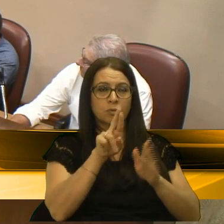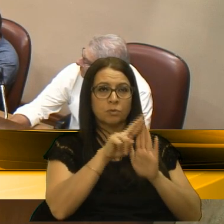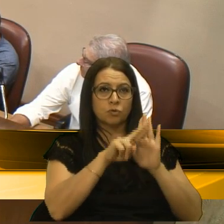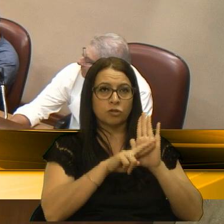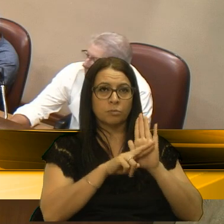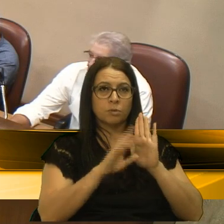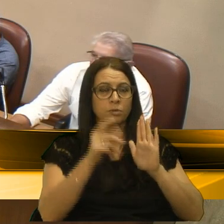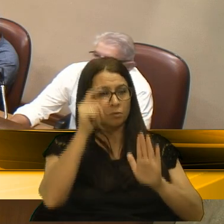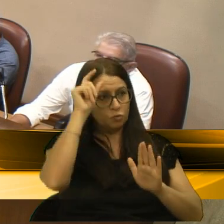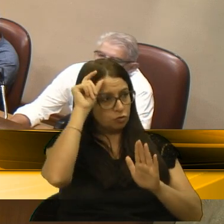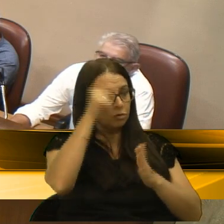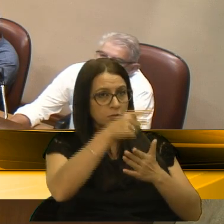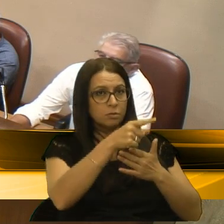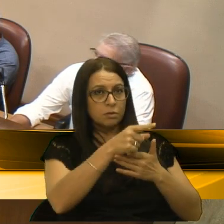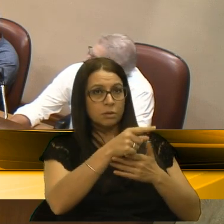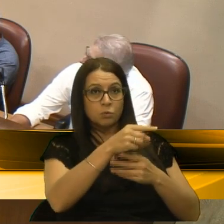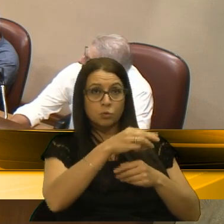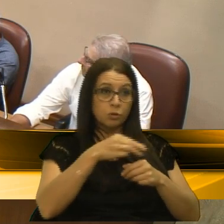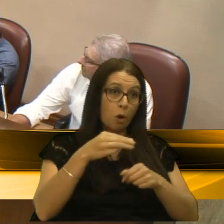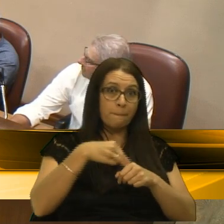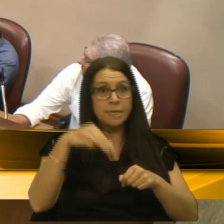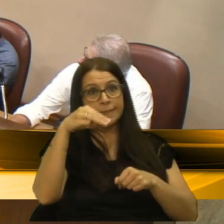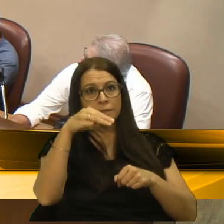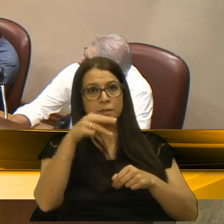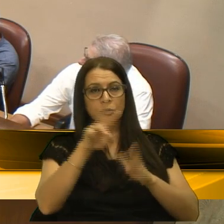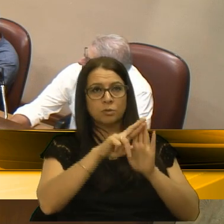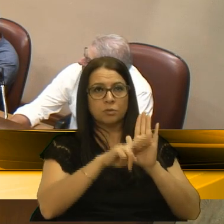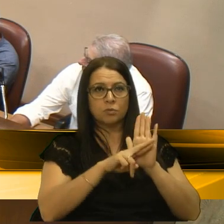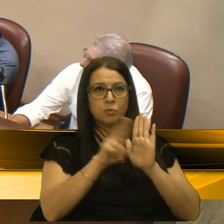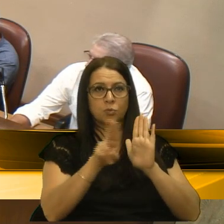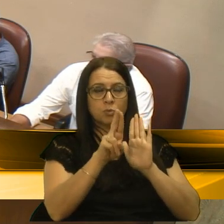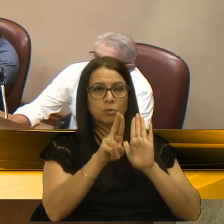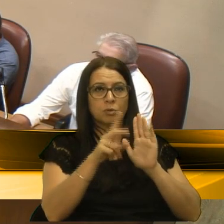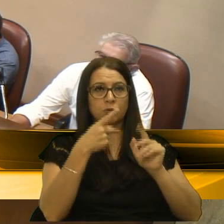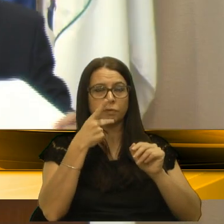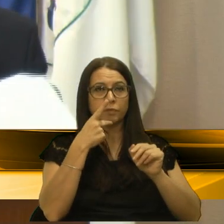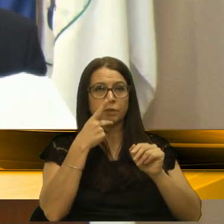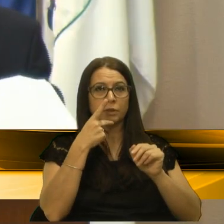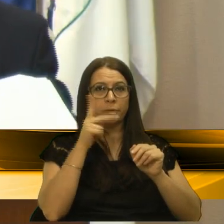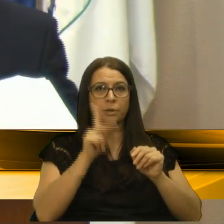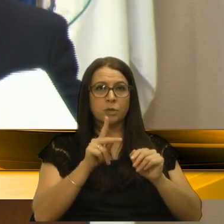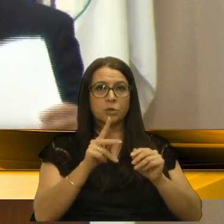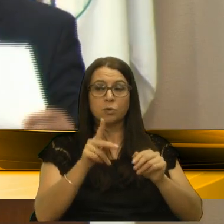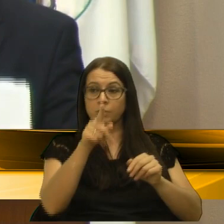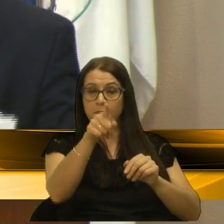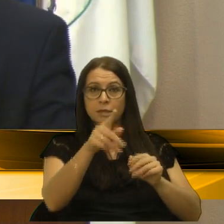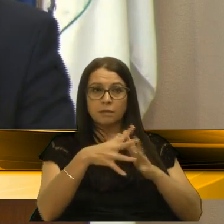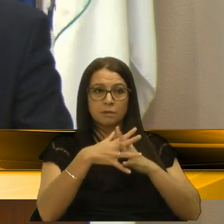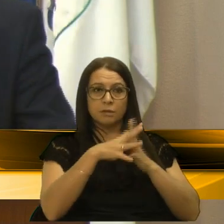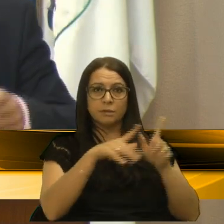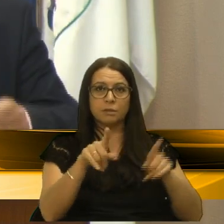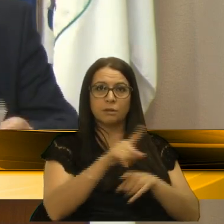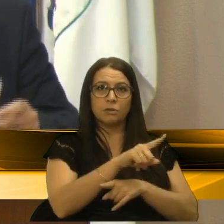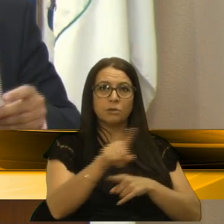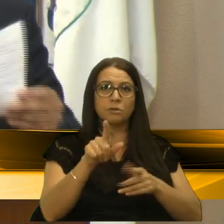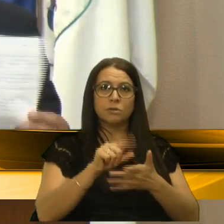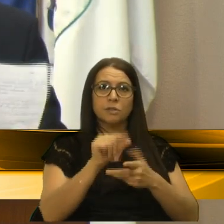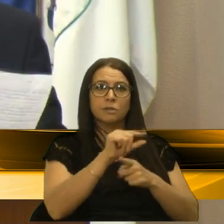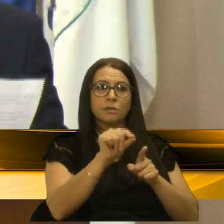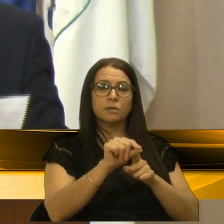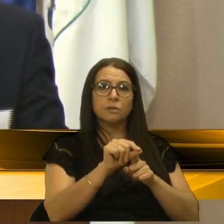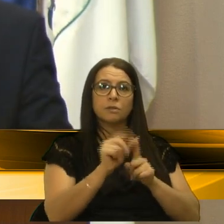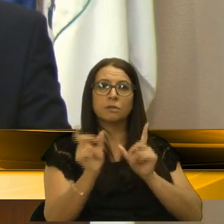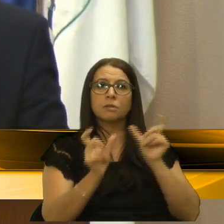Chico. O senhor que é o grande mestre do regimento. Use o regimento. Eu estou falando e a plateia está me atrapalhando. Eu quero dizer que isso é uma ofensa